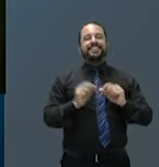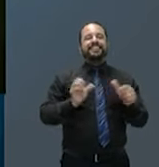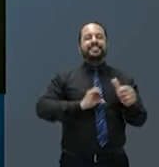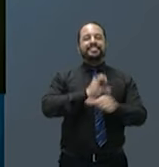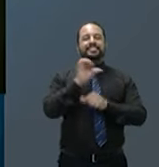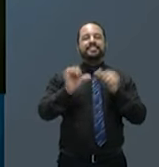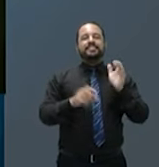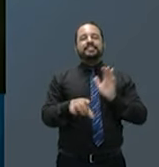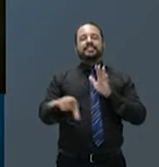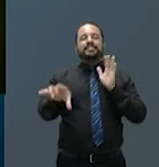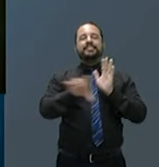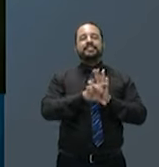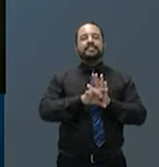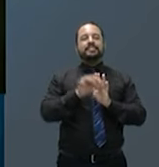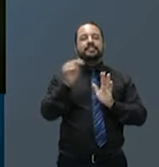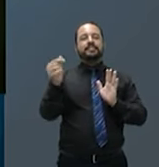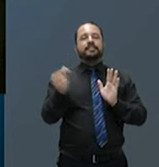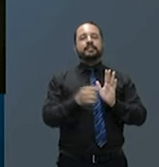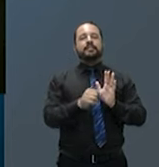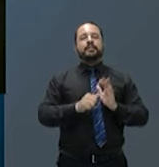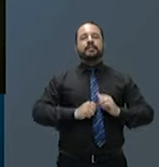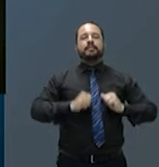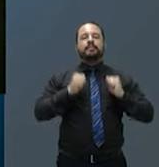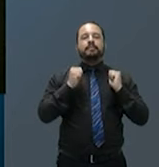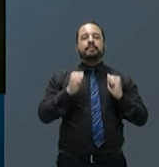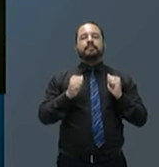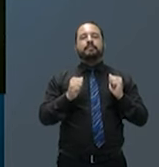legislativa poderá